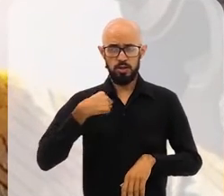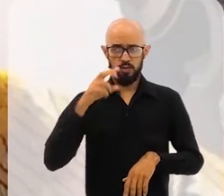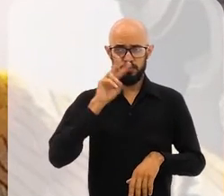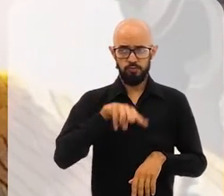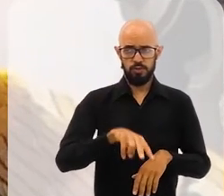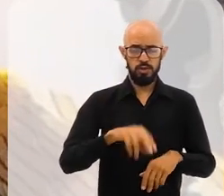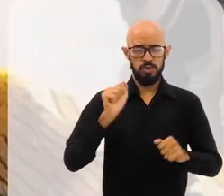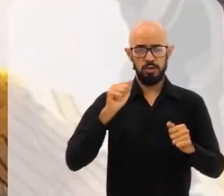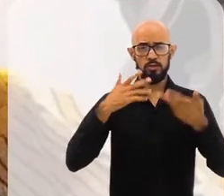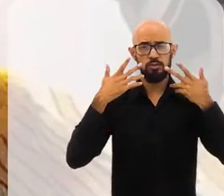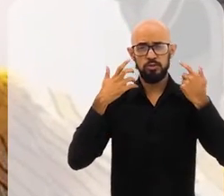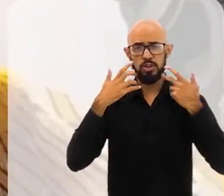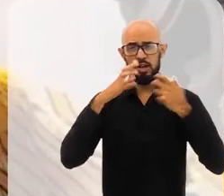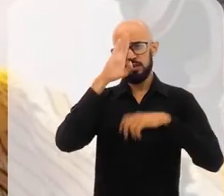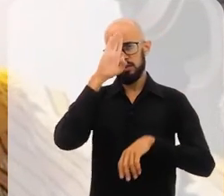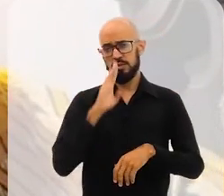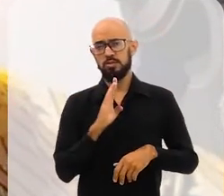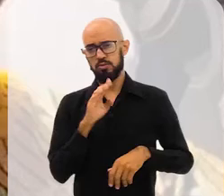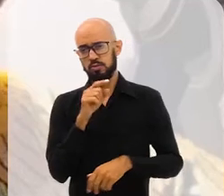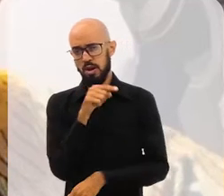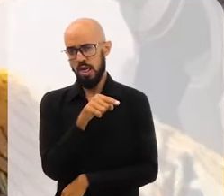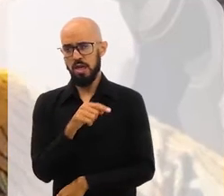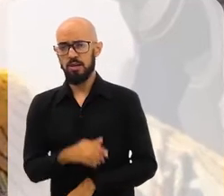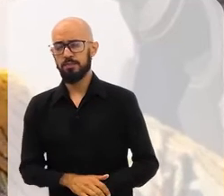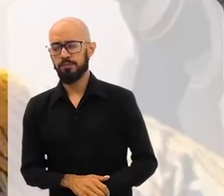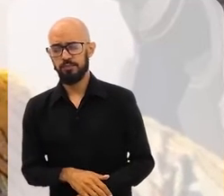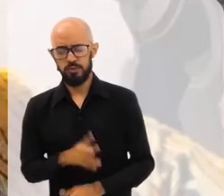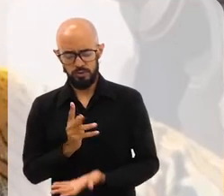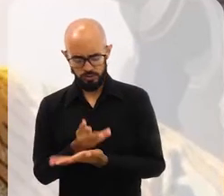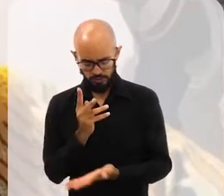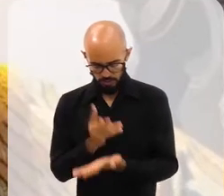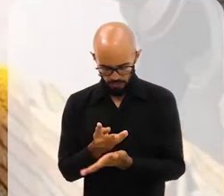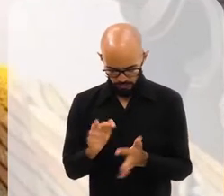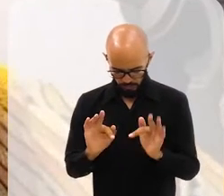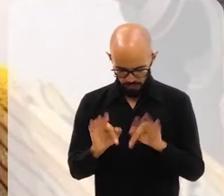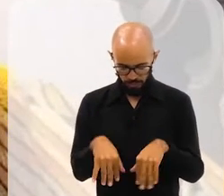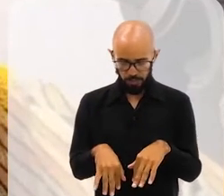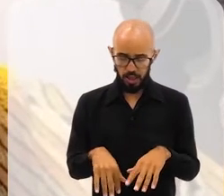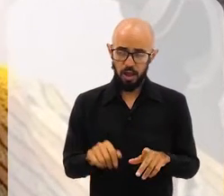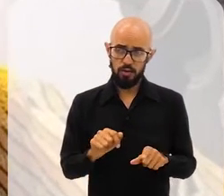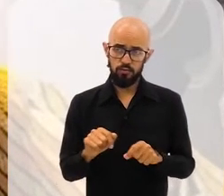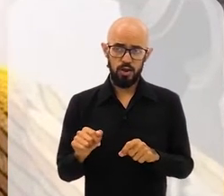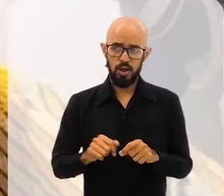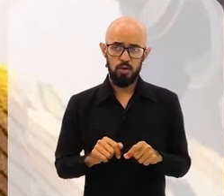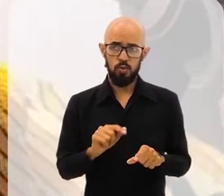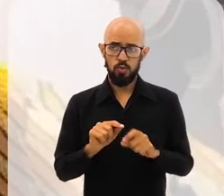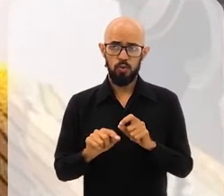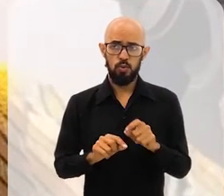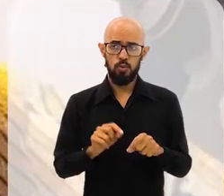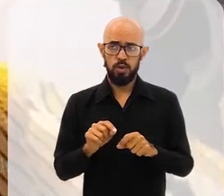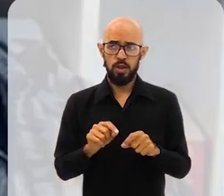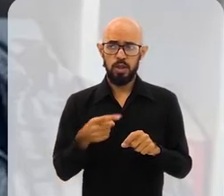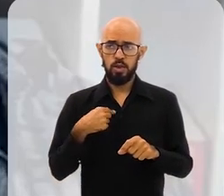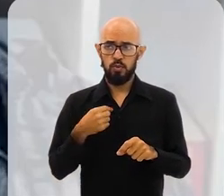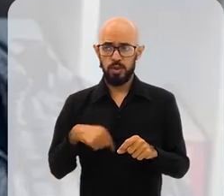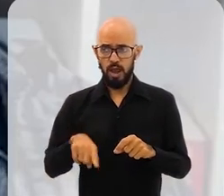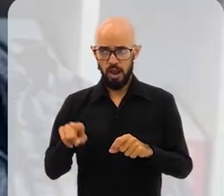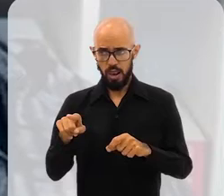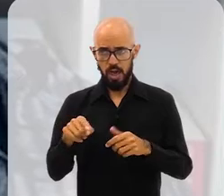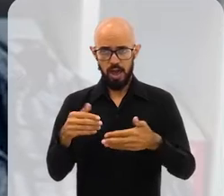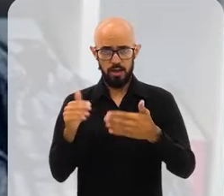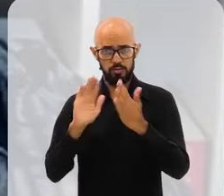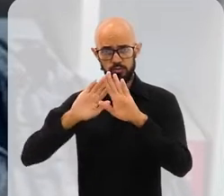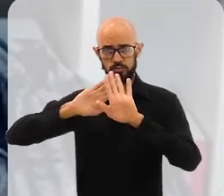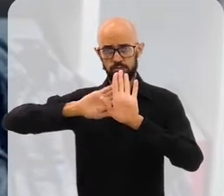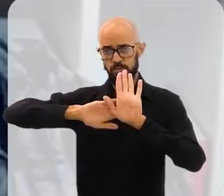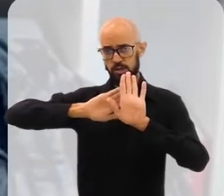uma amostra gratuita que tinha no Carlos Gomes e e sempre terminavam as peças eu ia lá no kawari